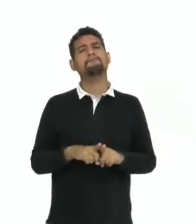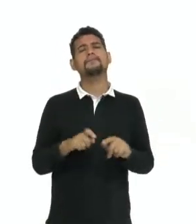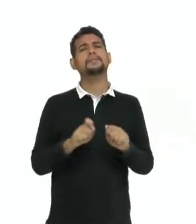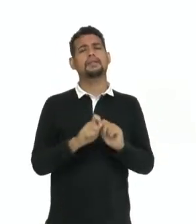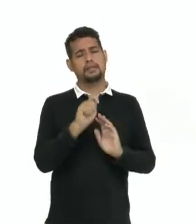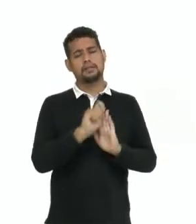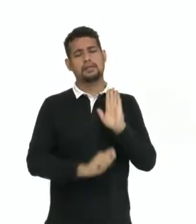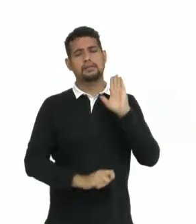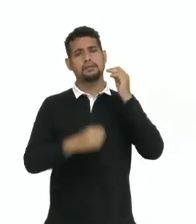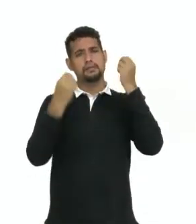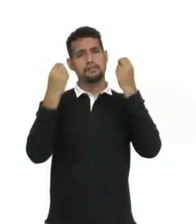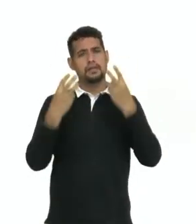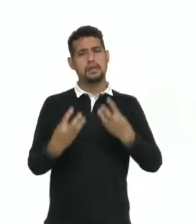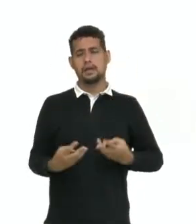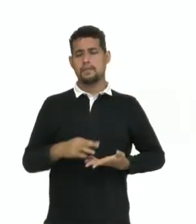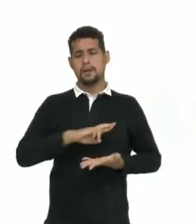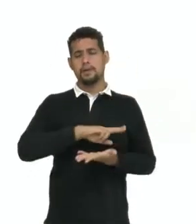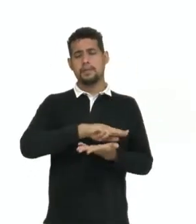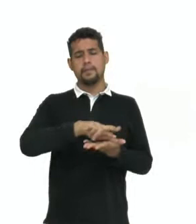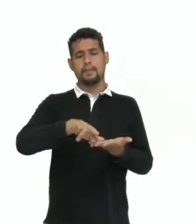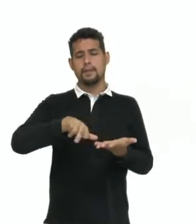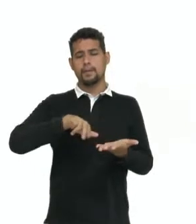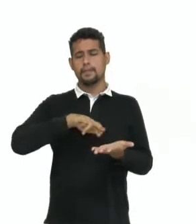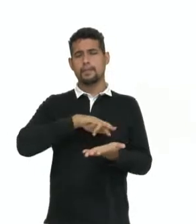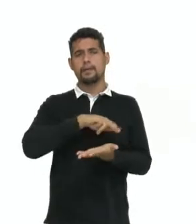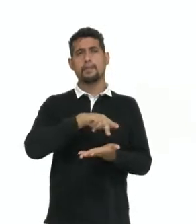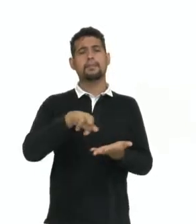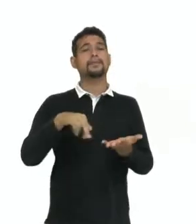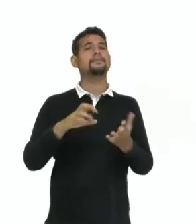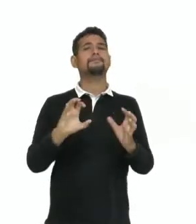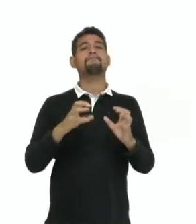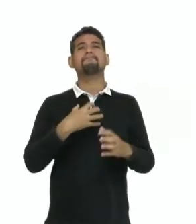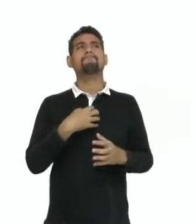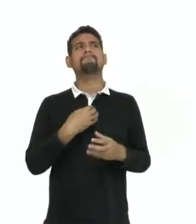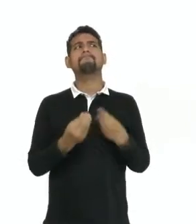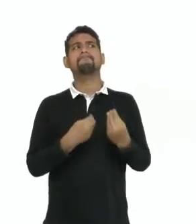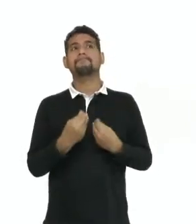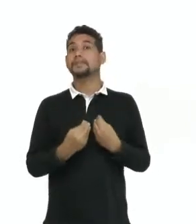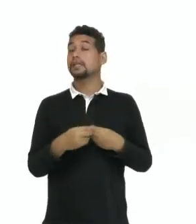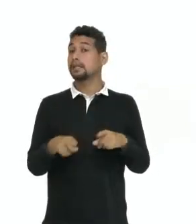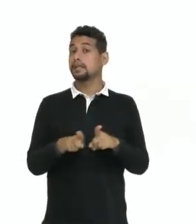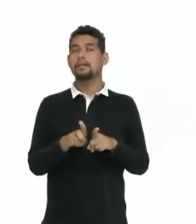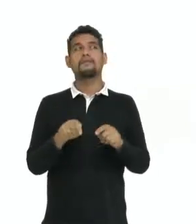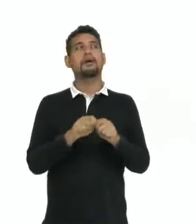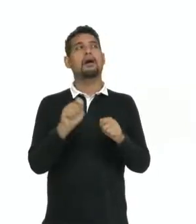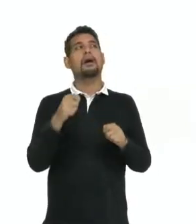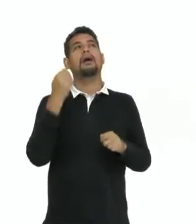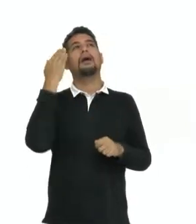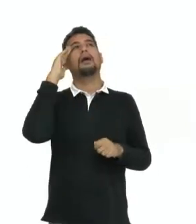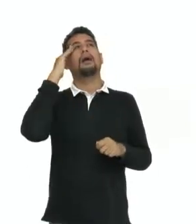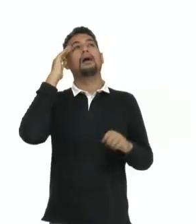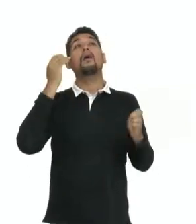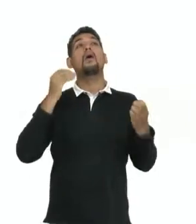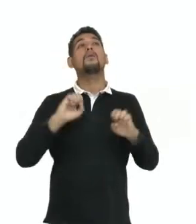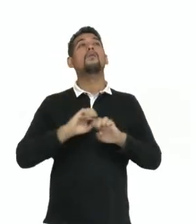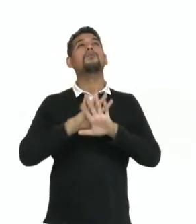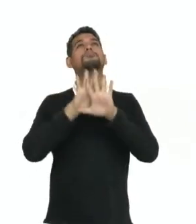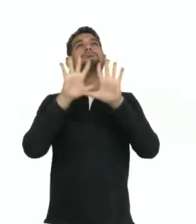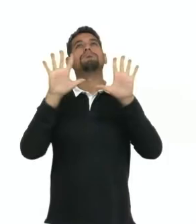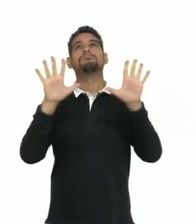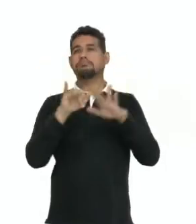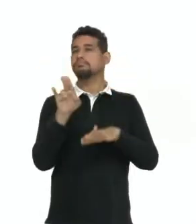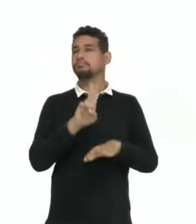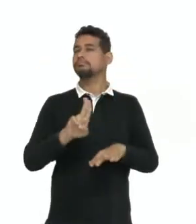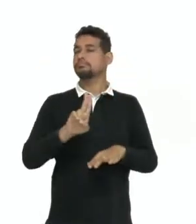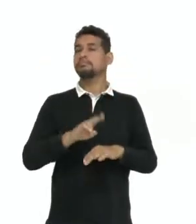textos argumentativos diversos e seus efeitos de sentido, a fim de compreender a finalidade do uso desses